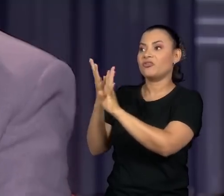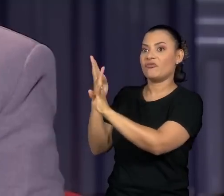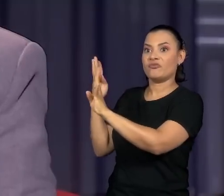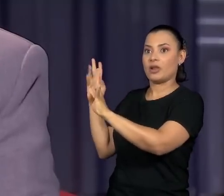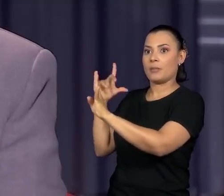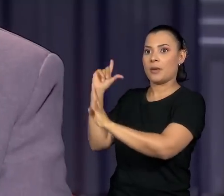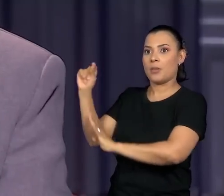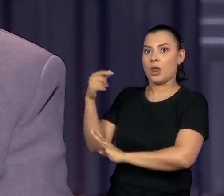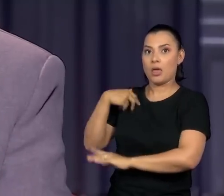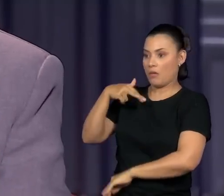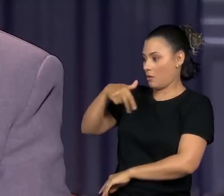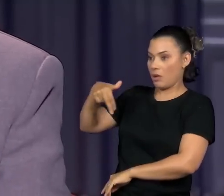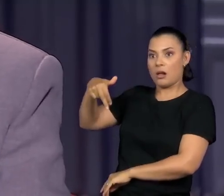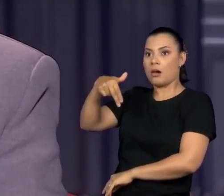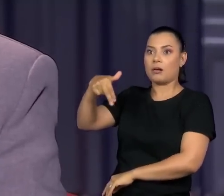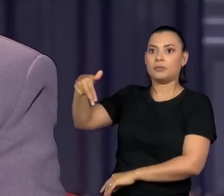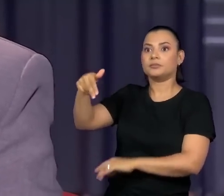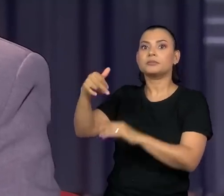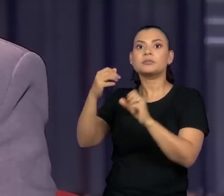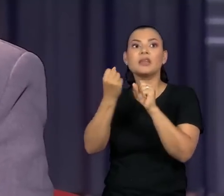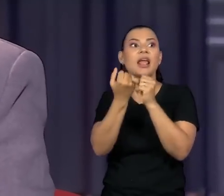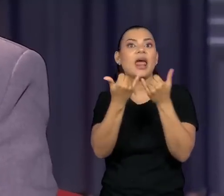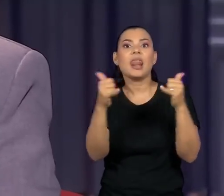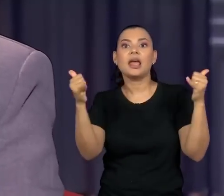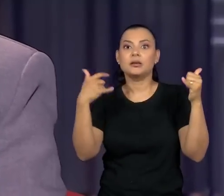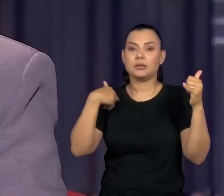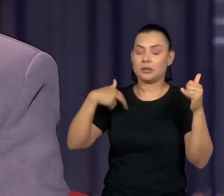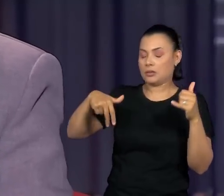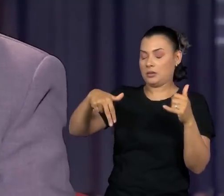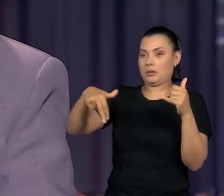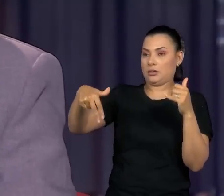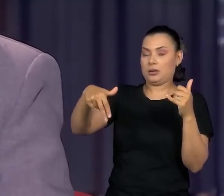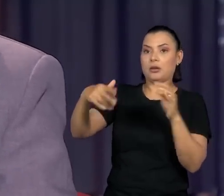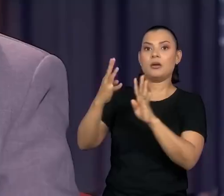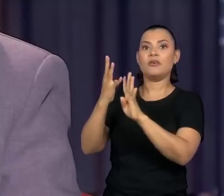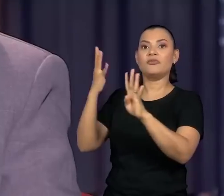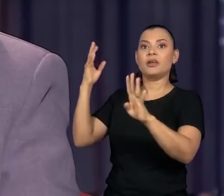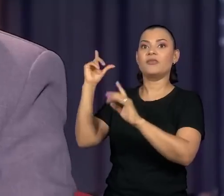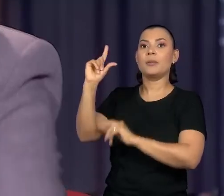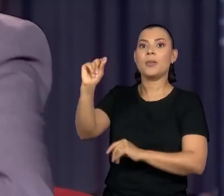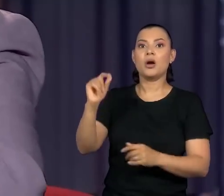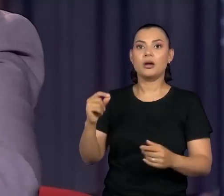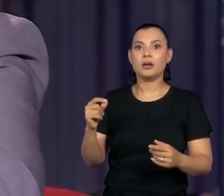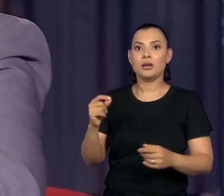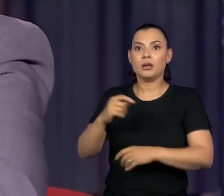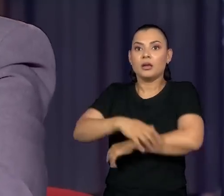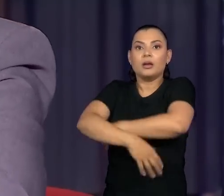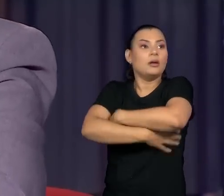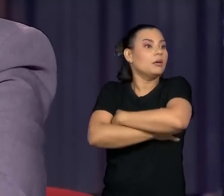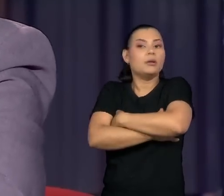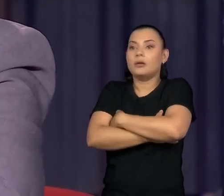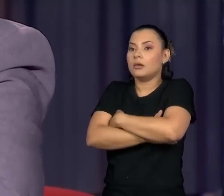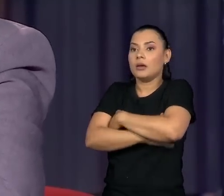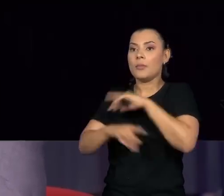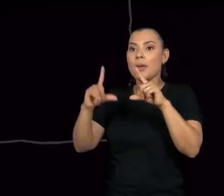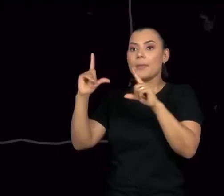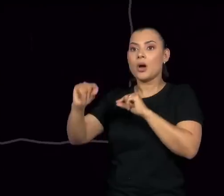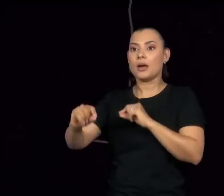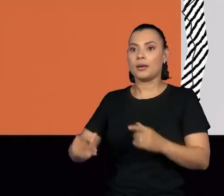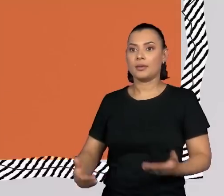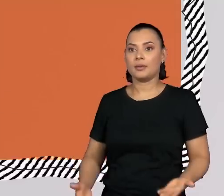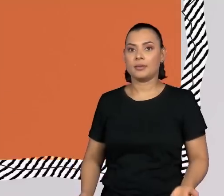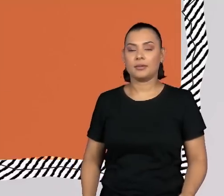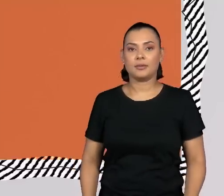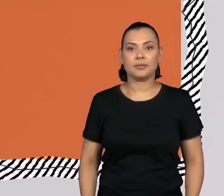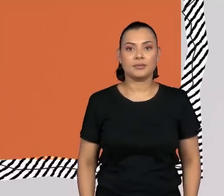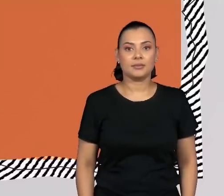embora. Eu saí da subestação de energia em estado de choque e fui pra fila para ir embora. Fiquei em pé assim na fila.